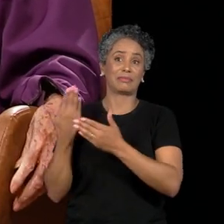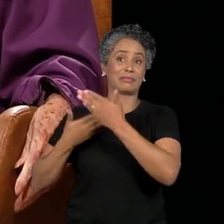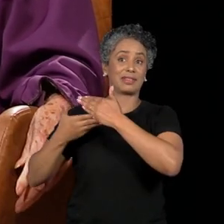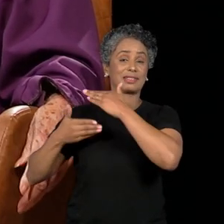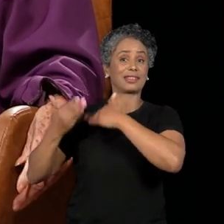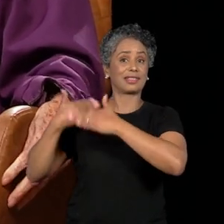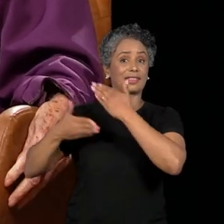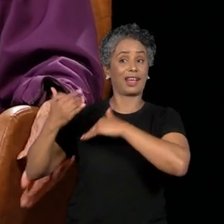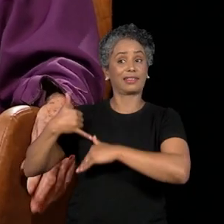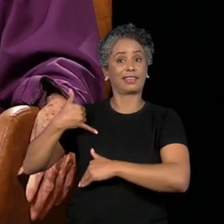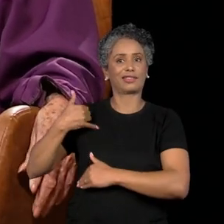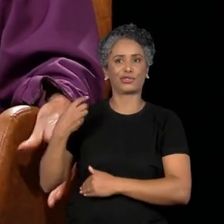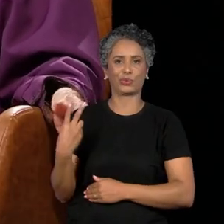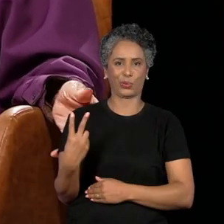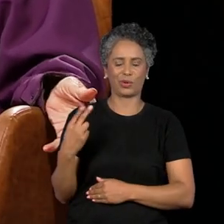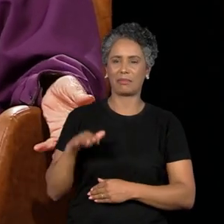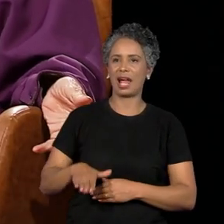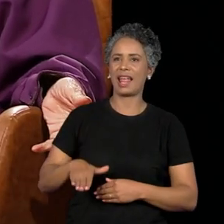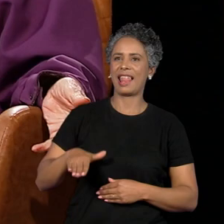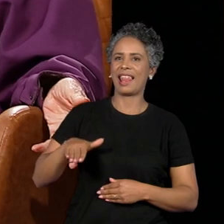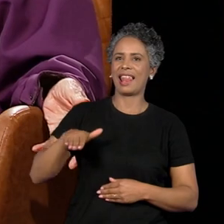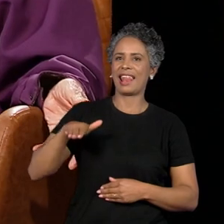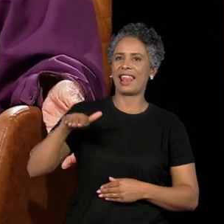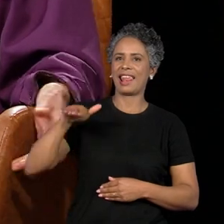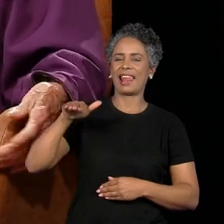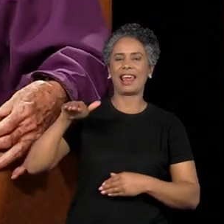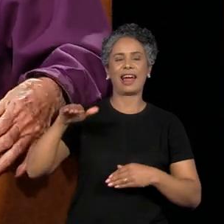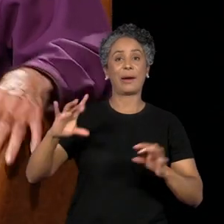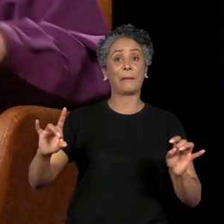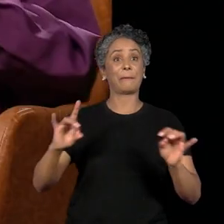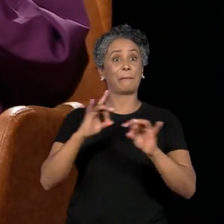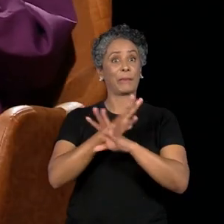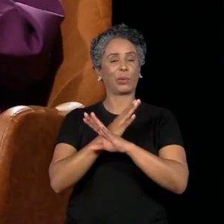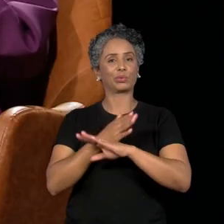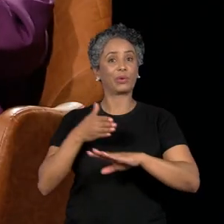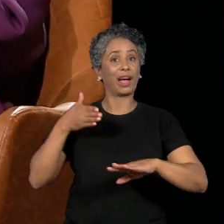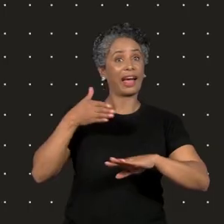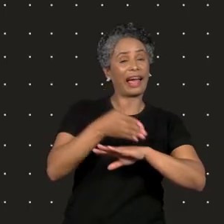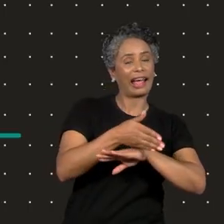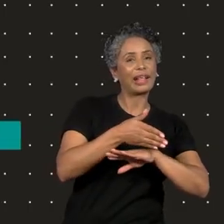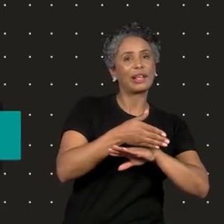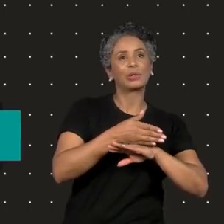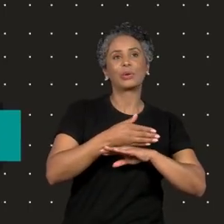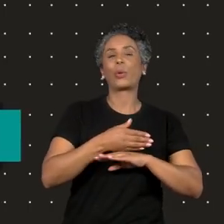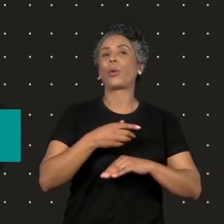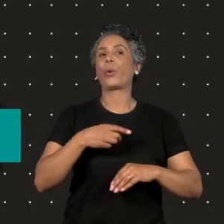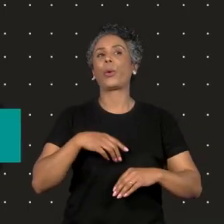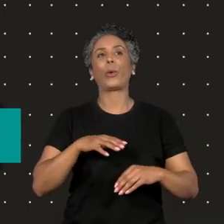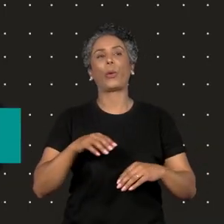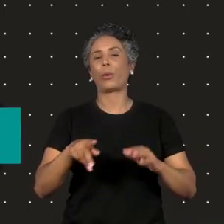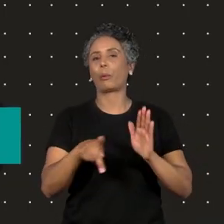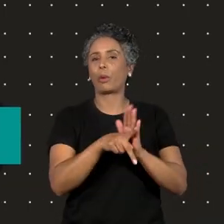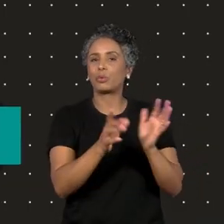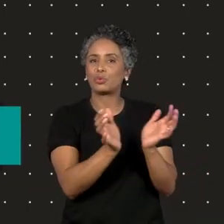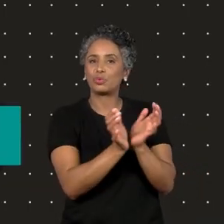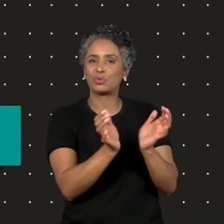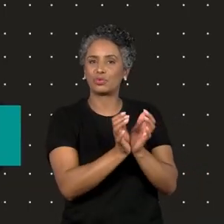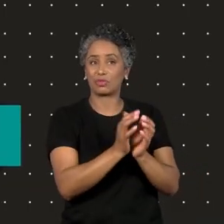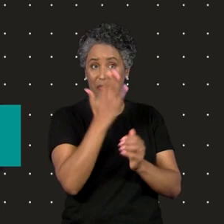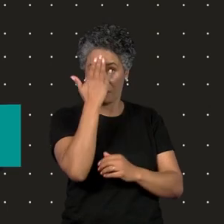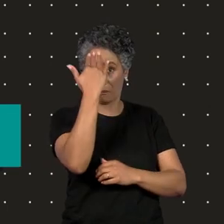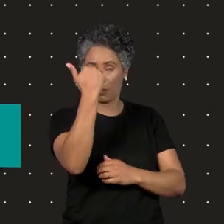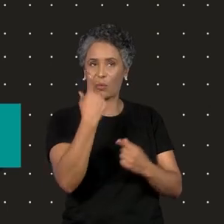ele seguir a carreira no Clube Atlético Mineiro. E aí foi um avalanche, né? Meu pai foi ser treinador